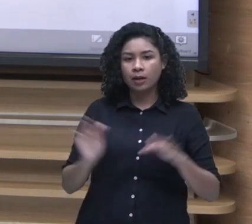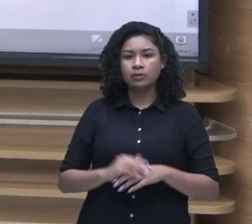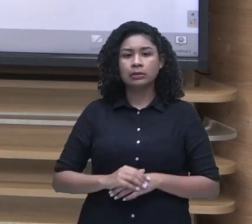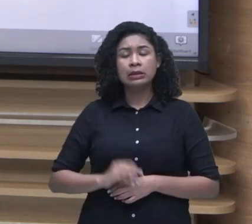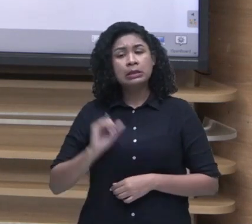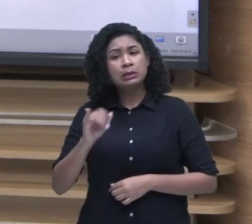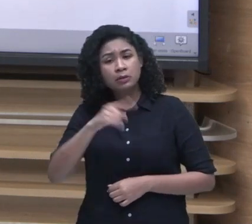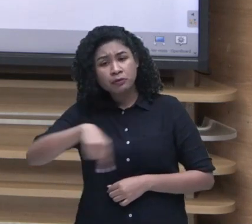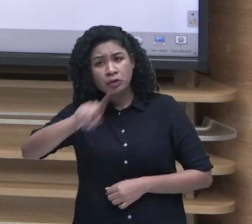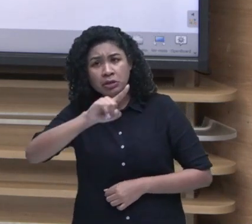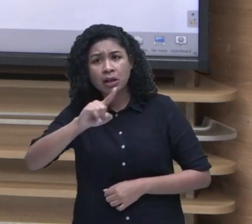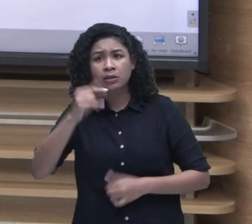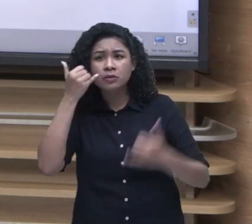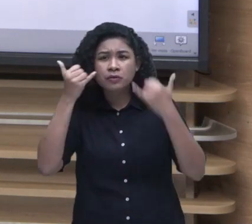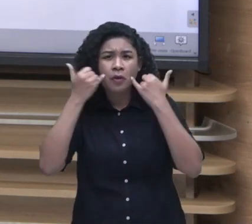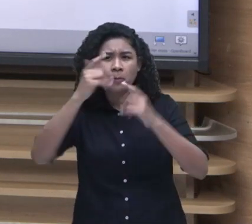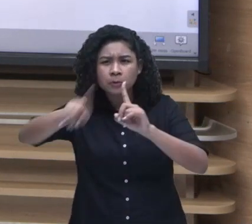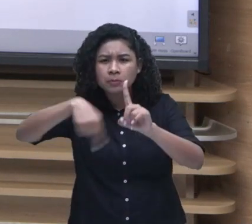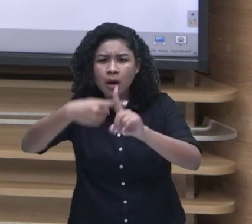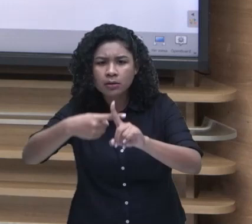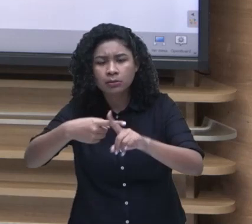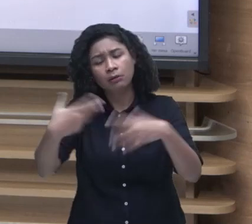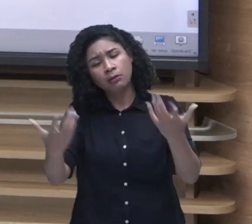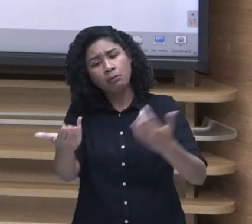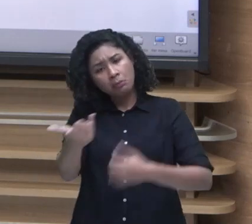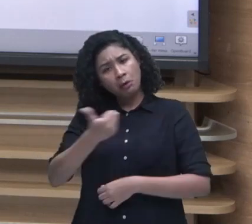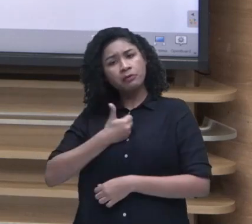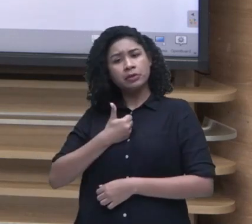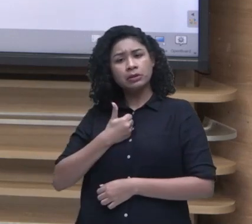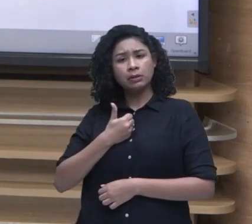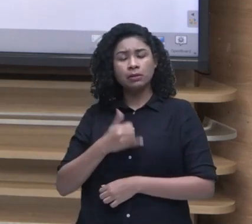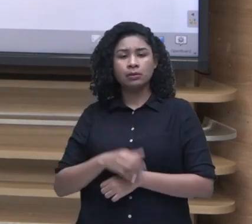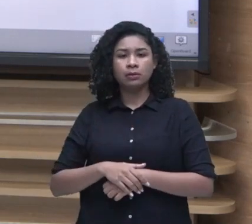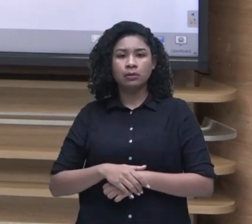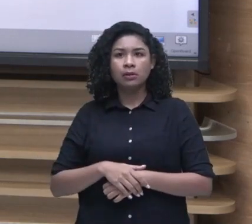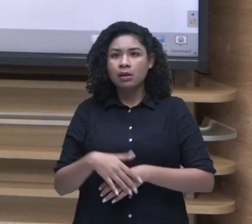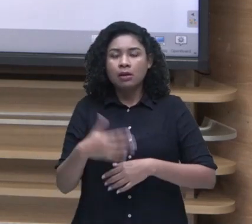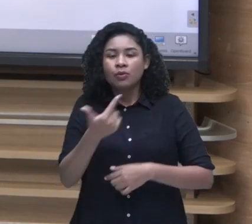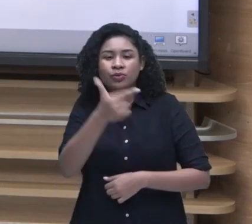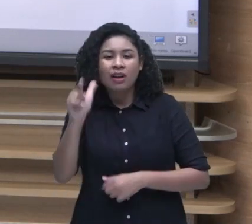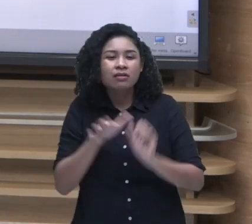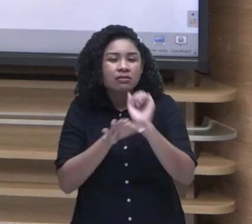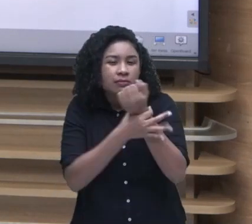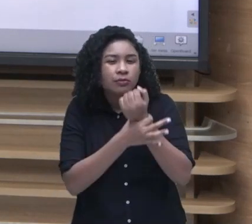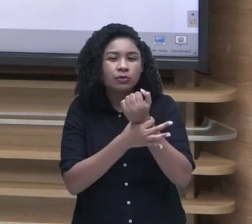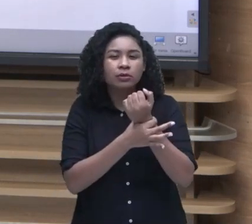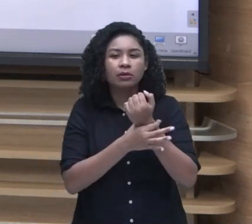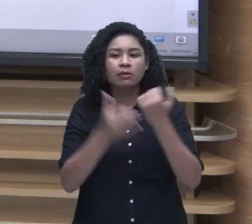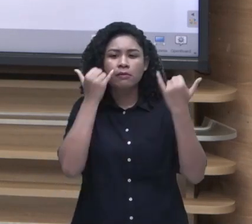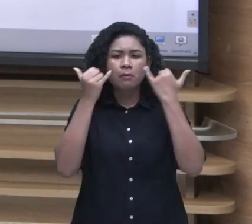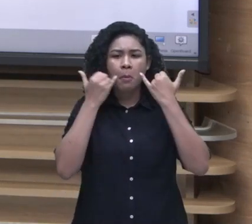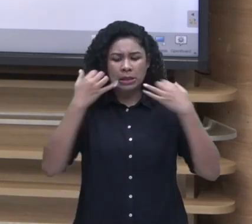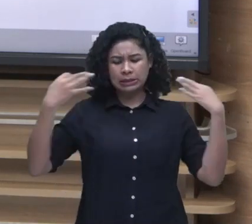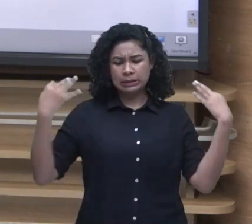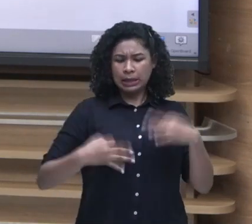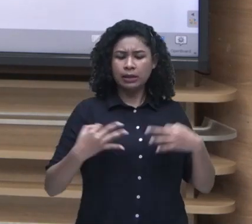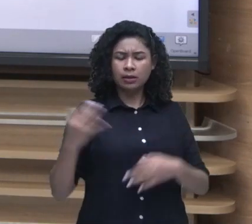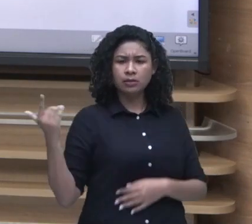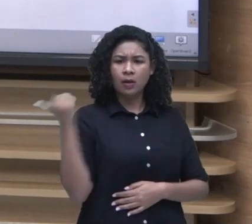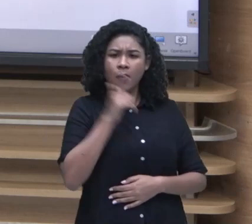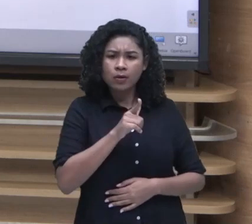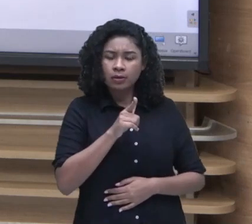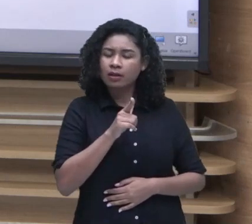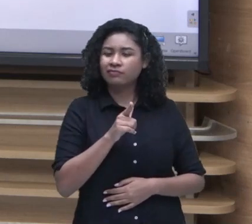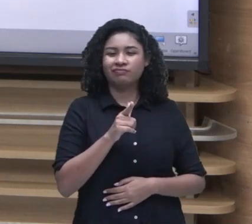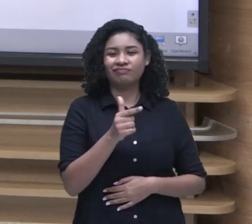avise-me. Eu não disse que você vai, né? Já conseguiu. Não. Caso você consiga, eu